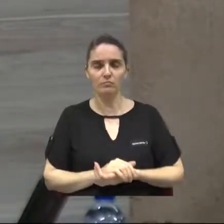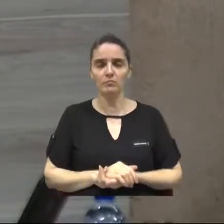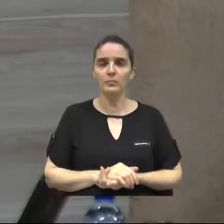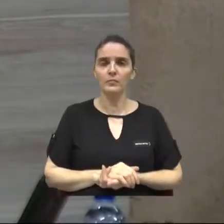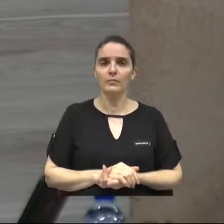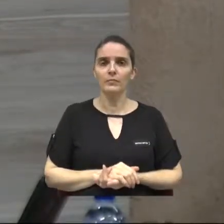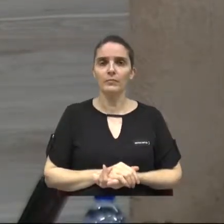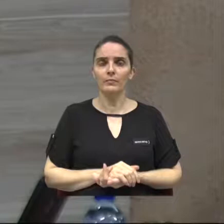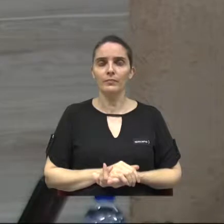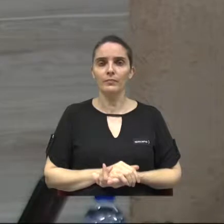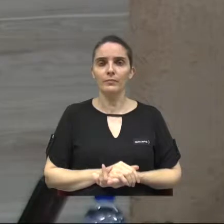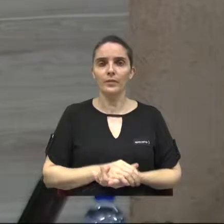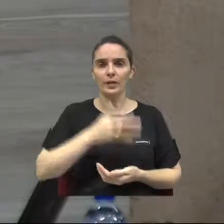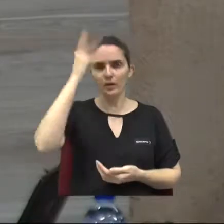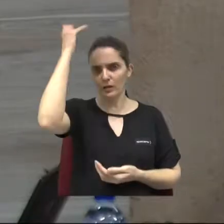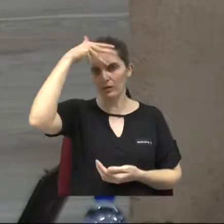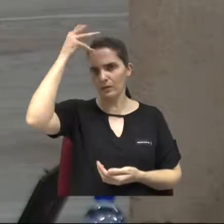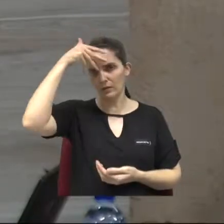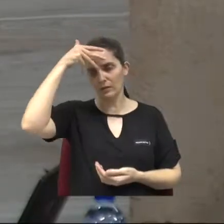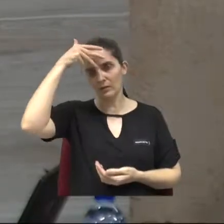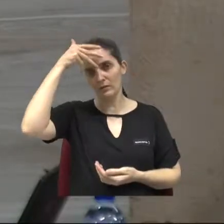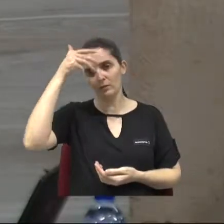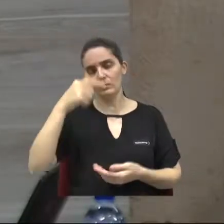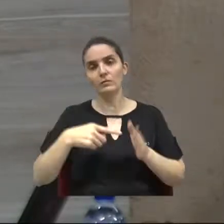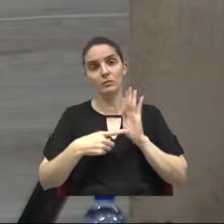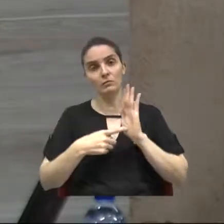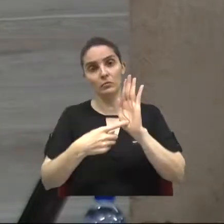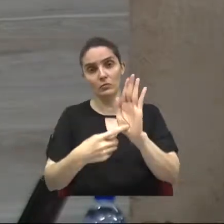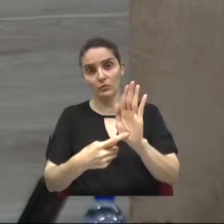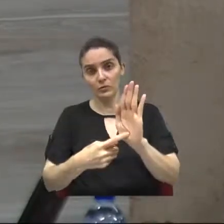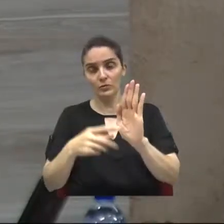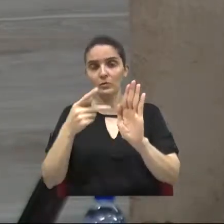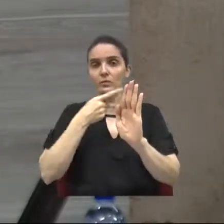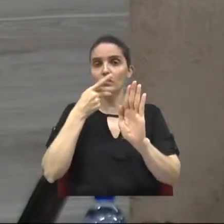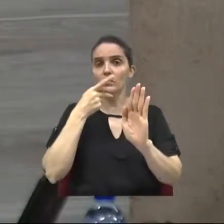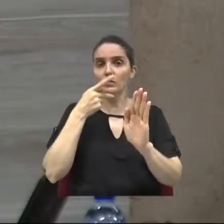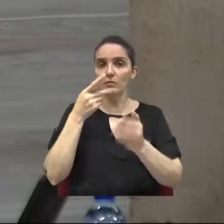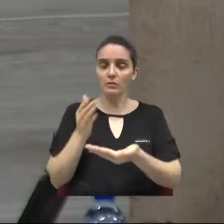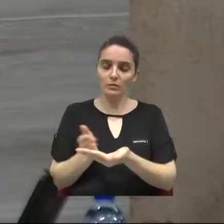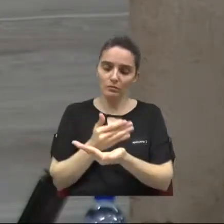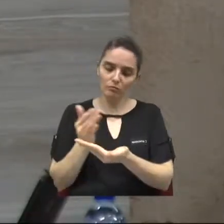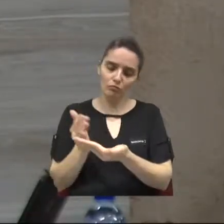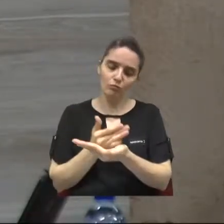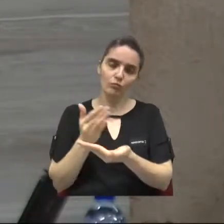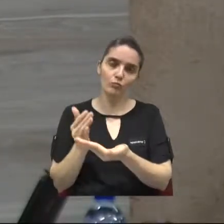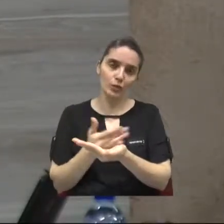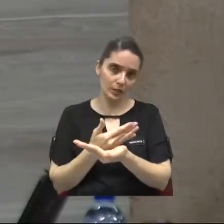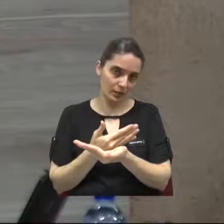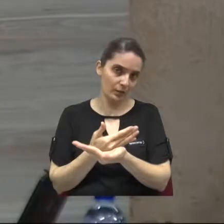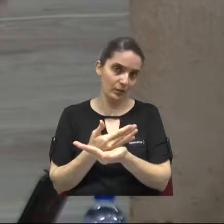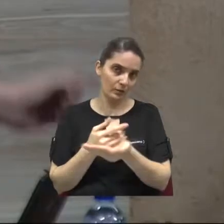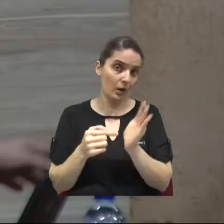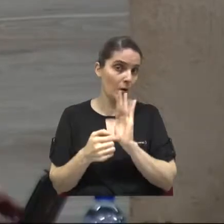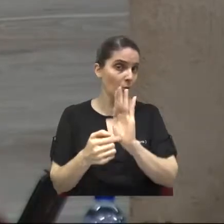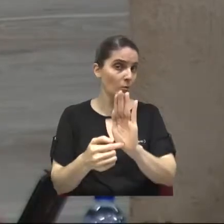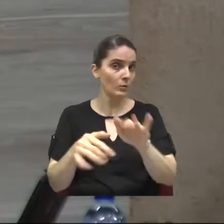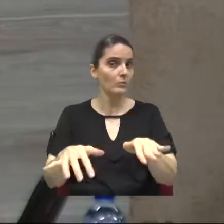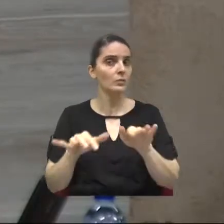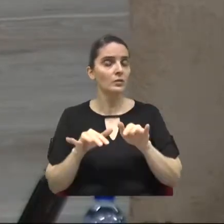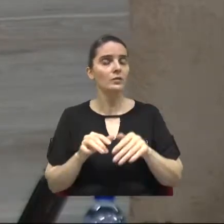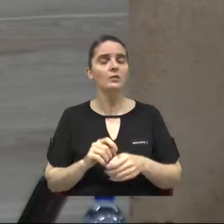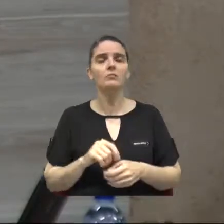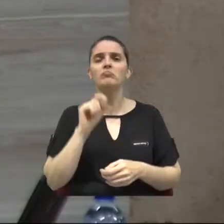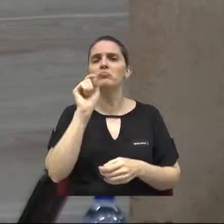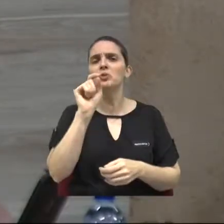na última vez que fiz uma apresentação desta, falei sobre um livro que trouxe até em plenário, que é Quem é Quem